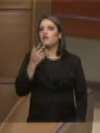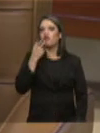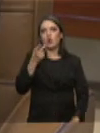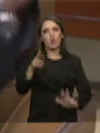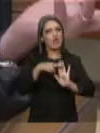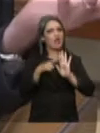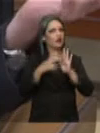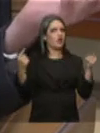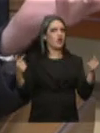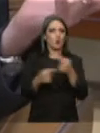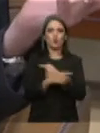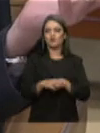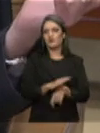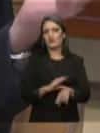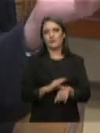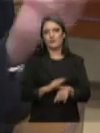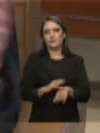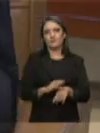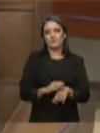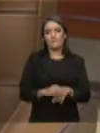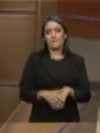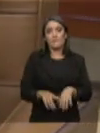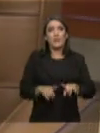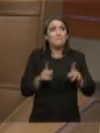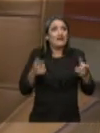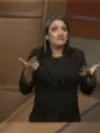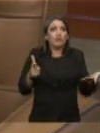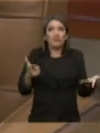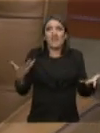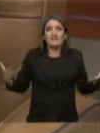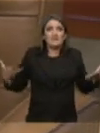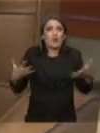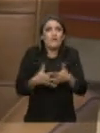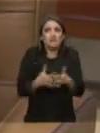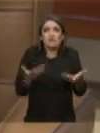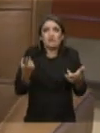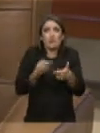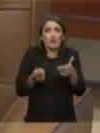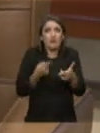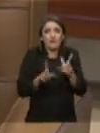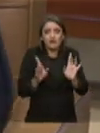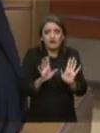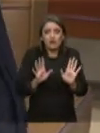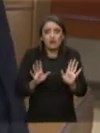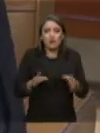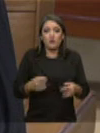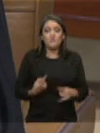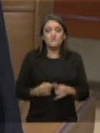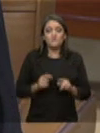Mas não houve esse caos total, porque a repetição